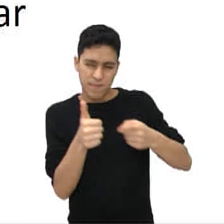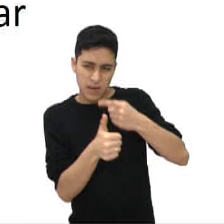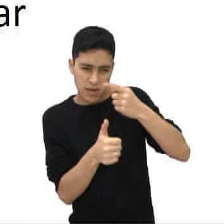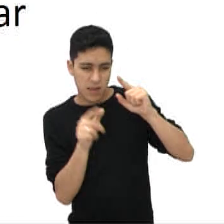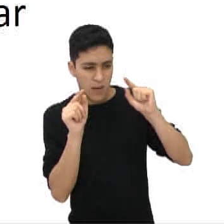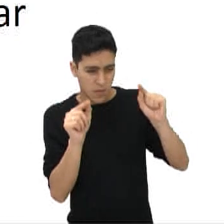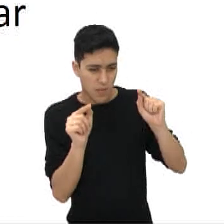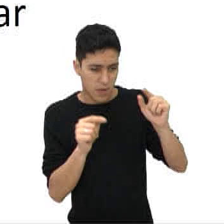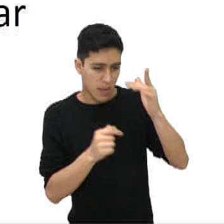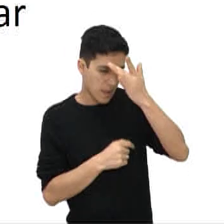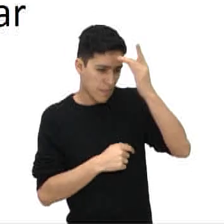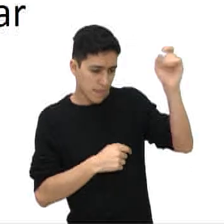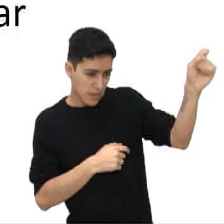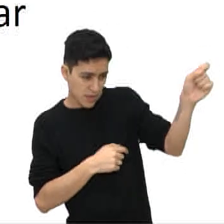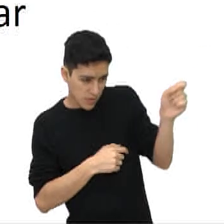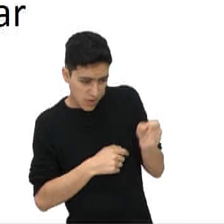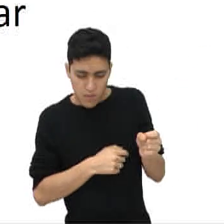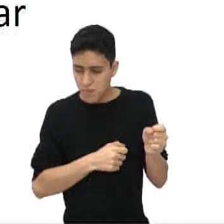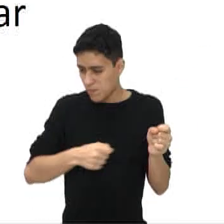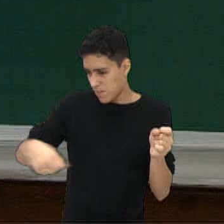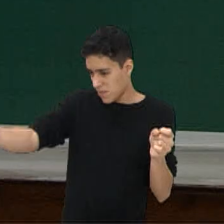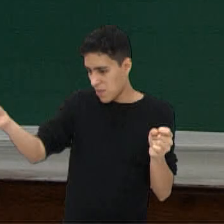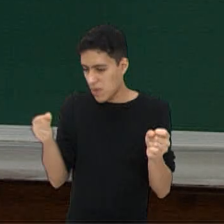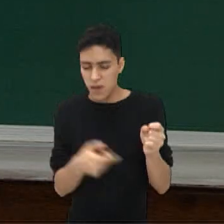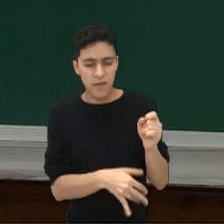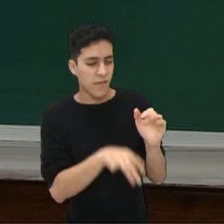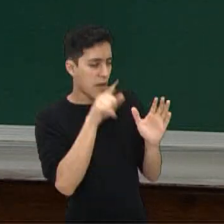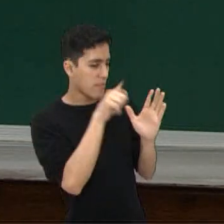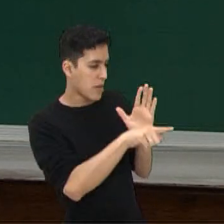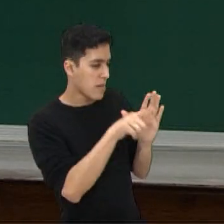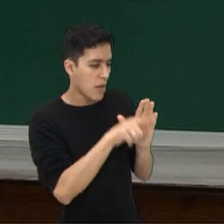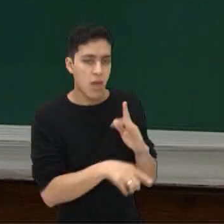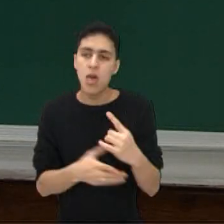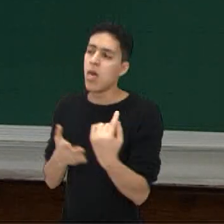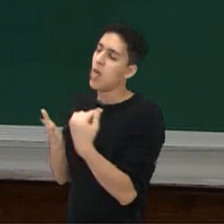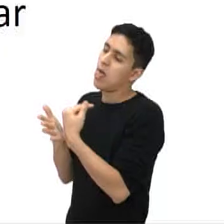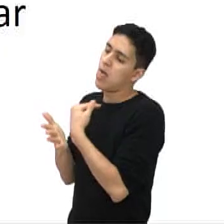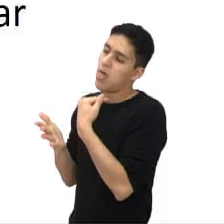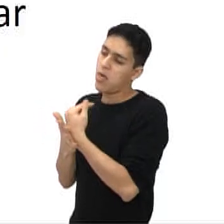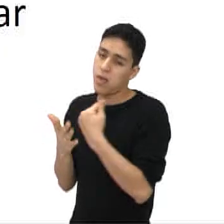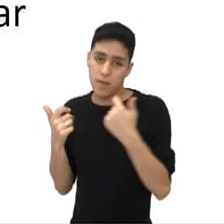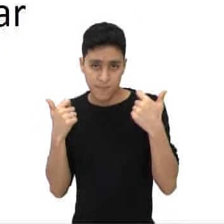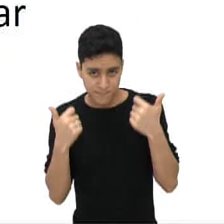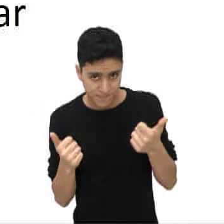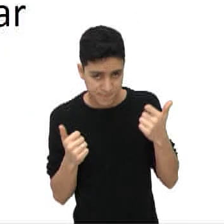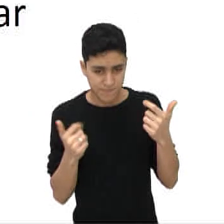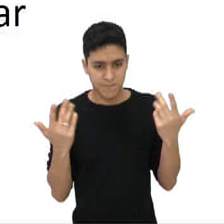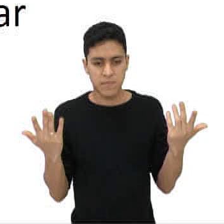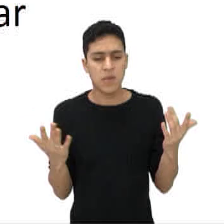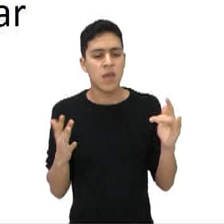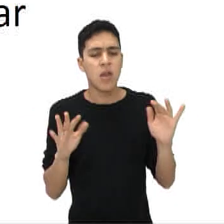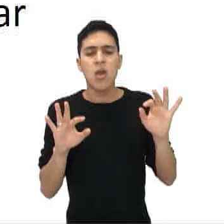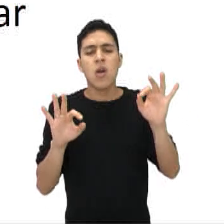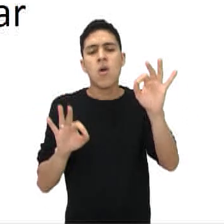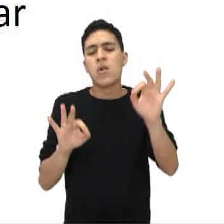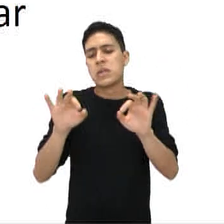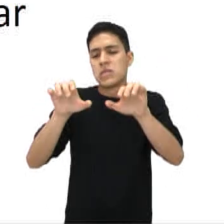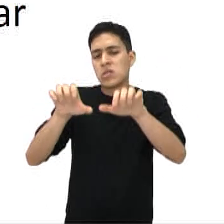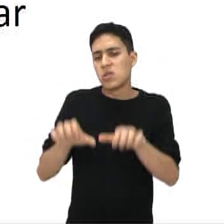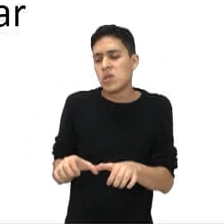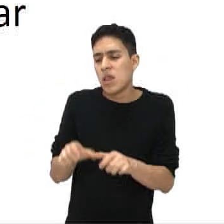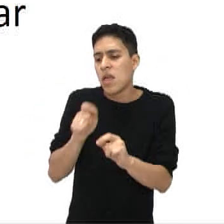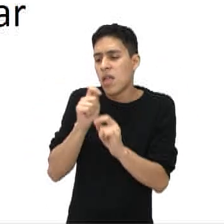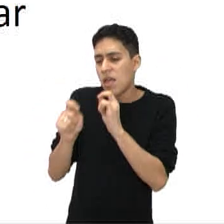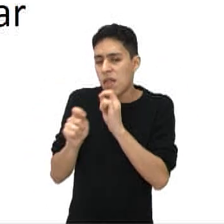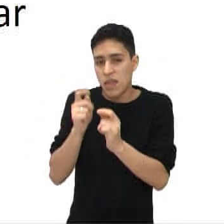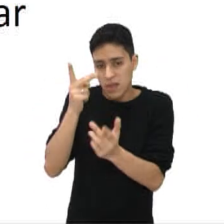de um entrevistado e de um entrevistador, isso é muito importante, né? A organização interna da estrutura da